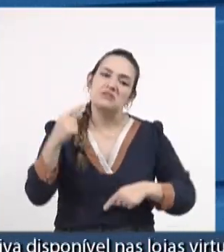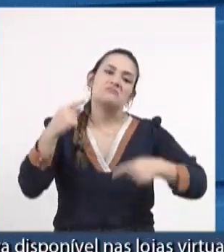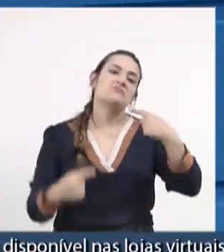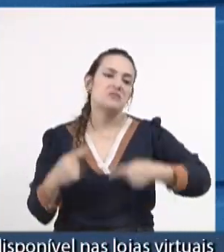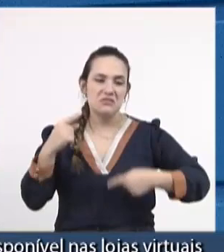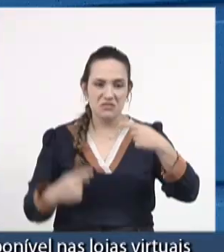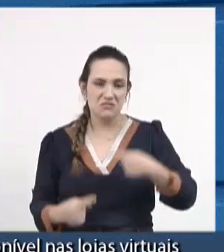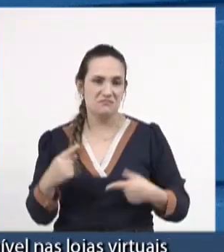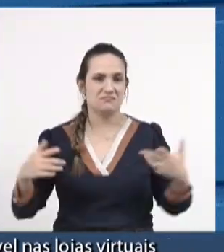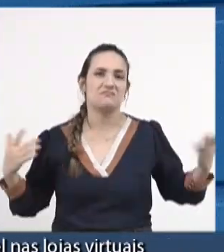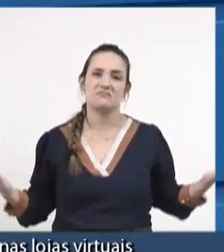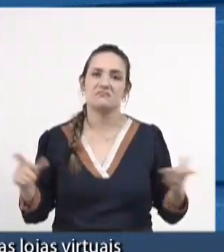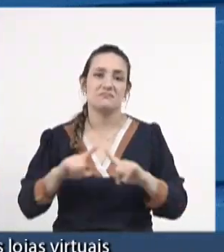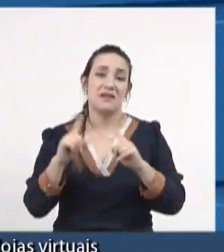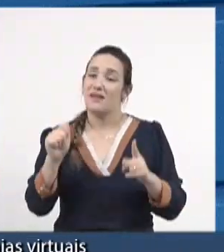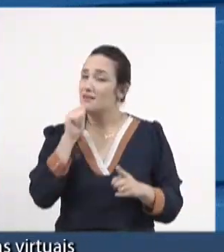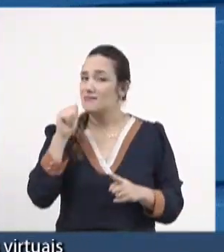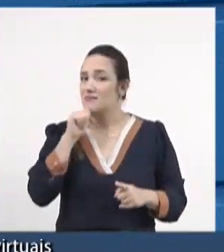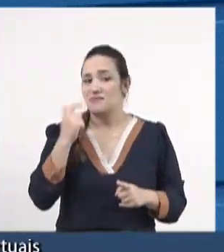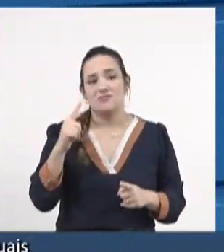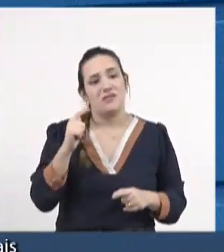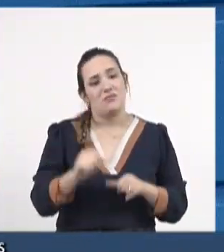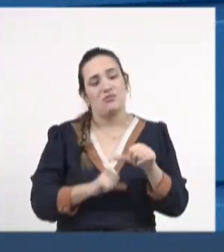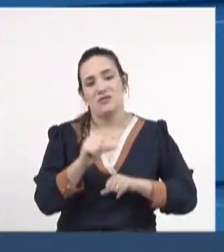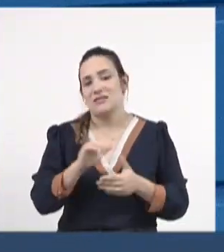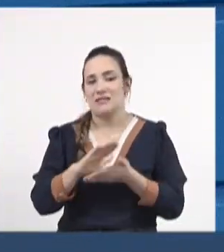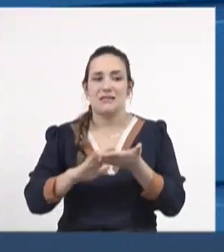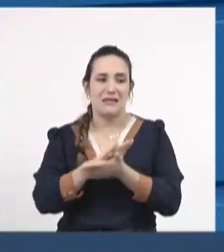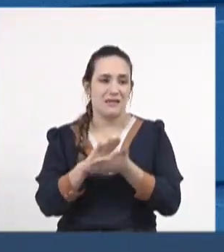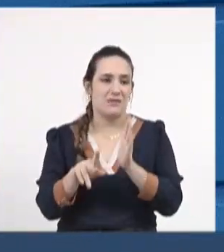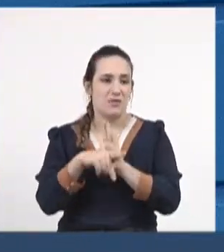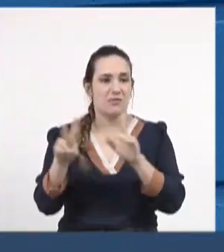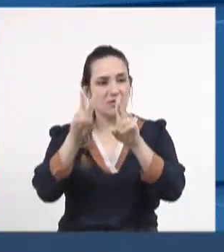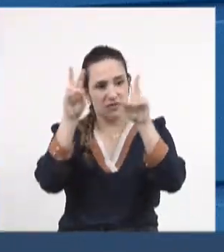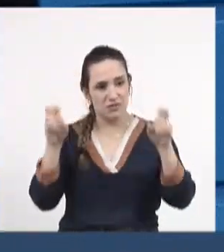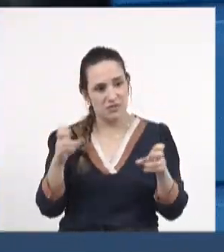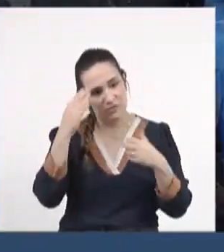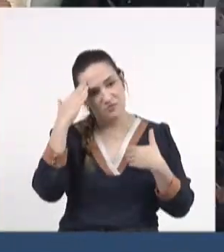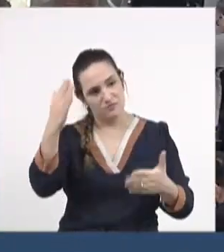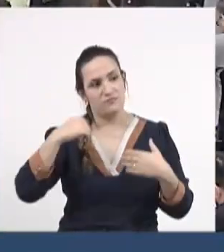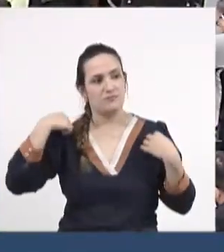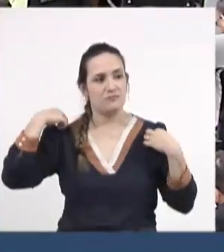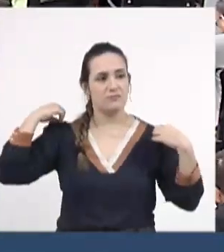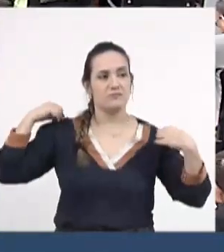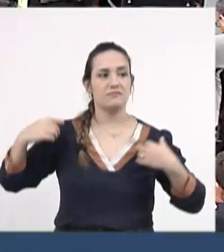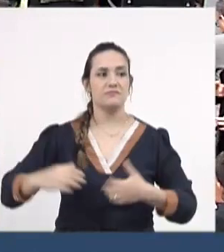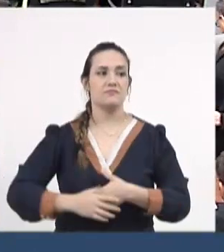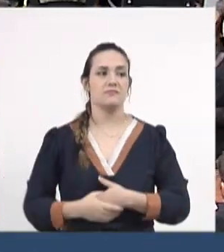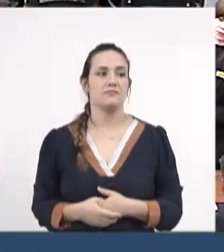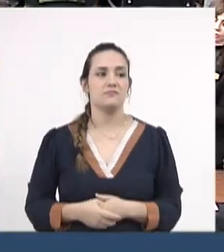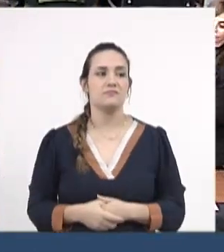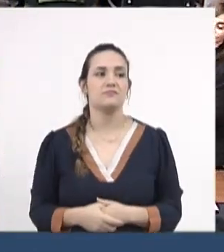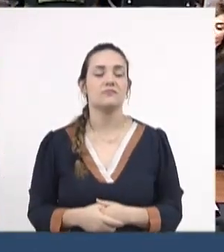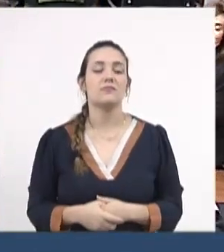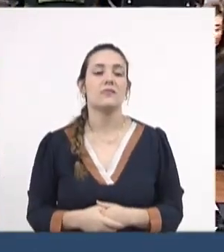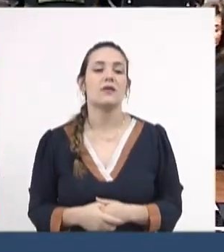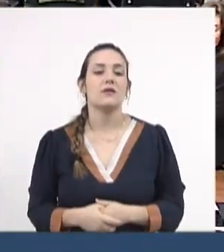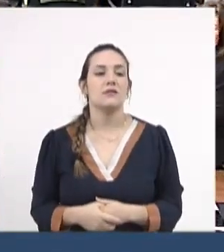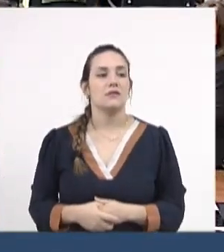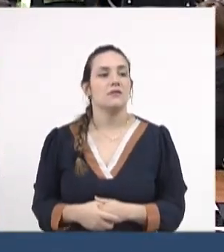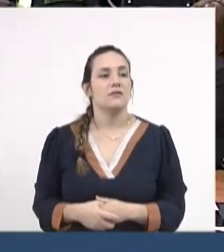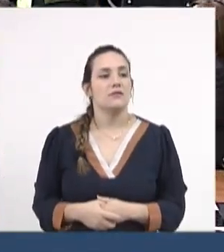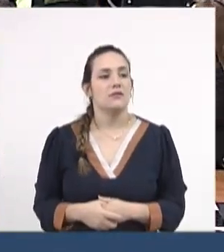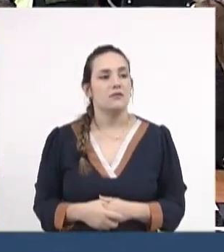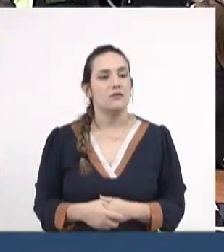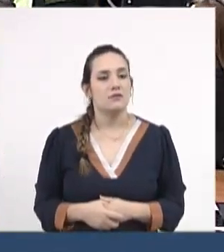Excelência participando de tudo, e a gente até hoje não viu prosperar nada com relação a isso. Muito obrigado. Deputado Lídio, ainda